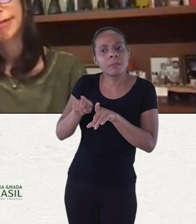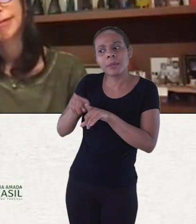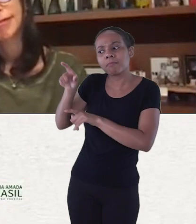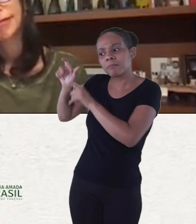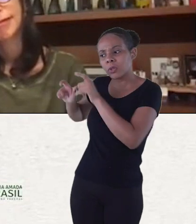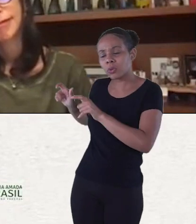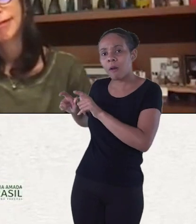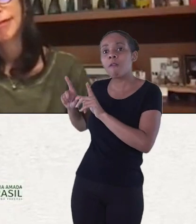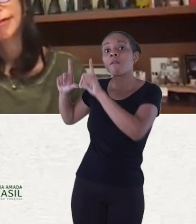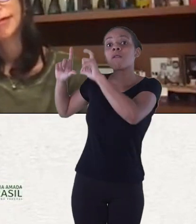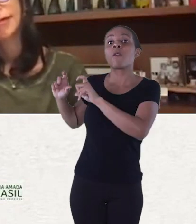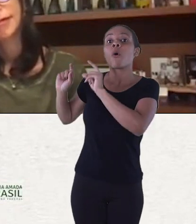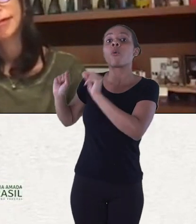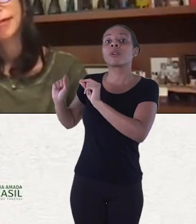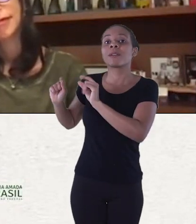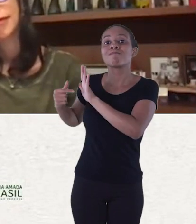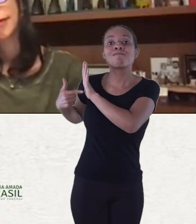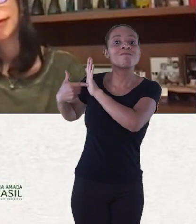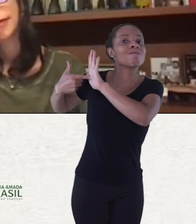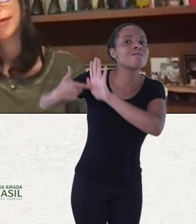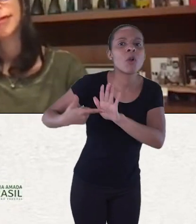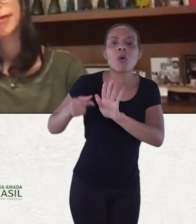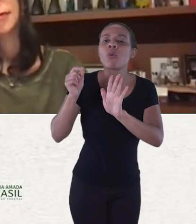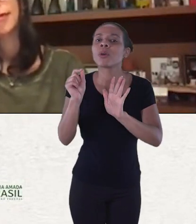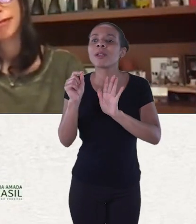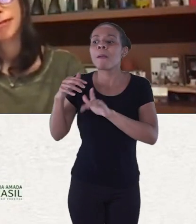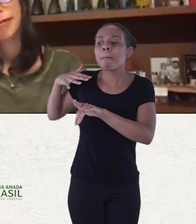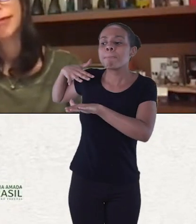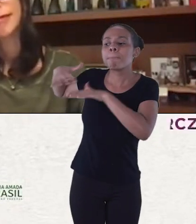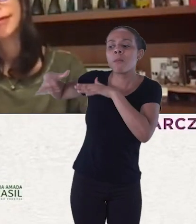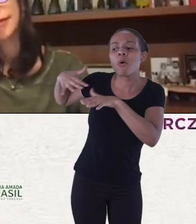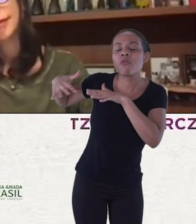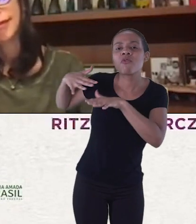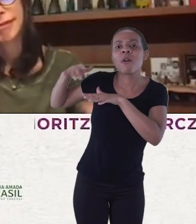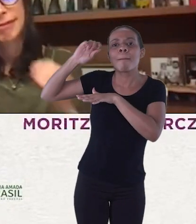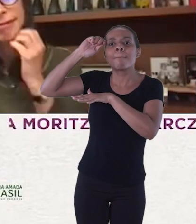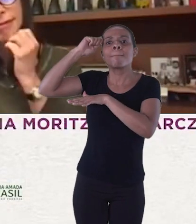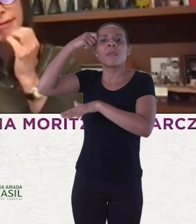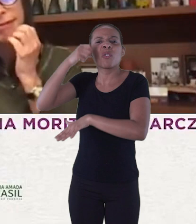pauta do movimento antirracista, do movimento negro no Brasil, nos últimos